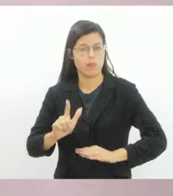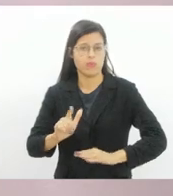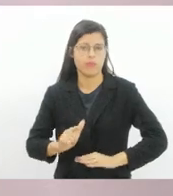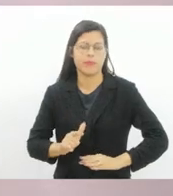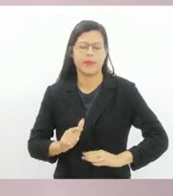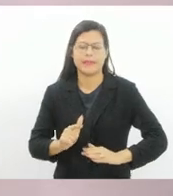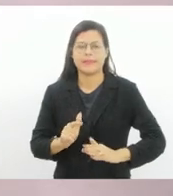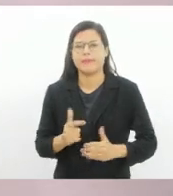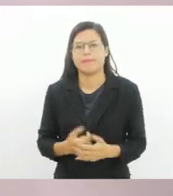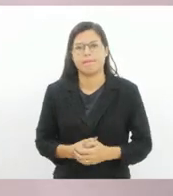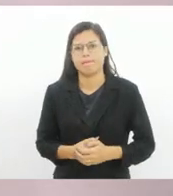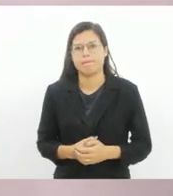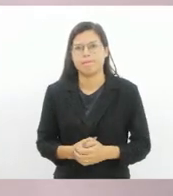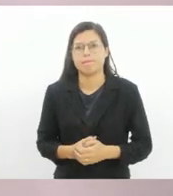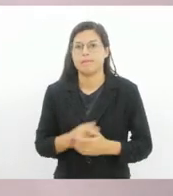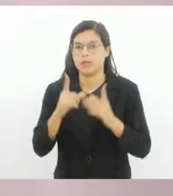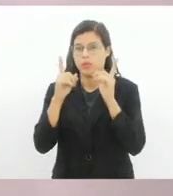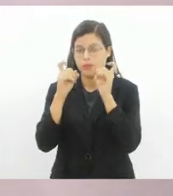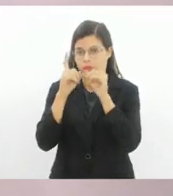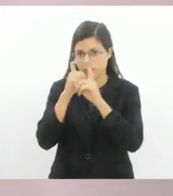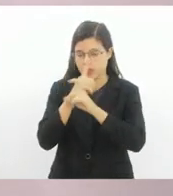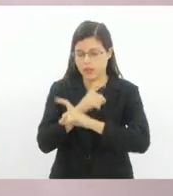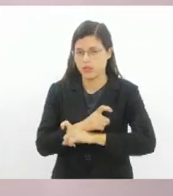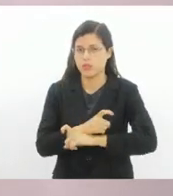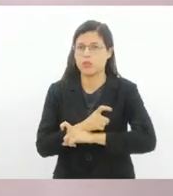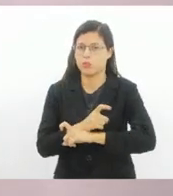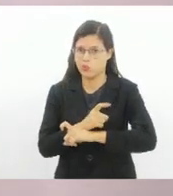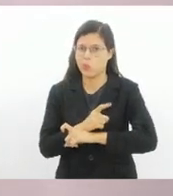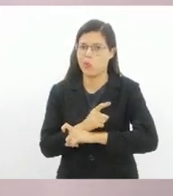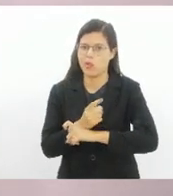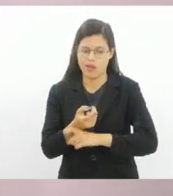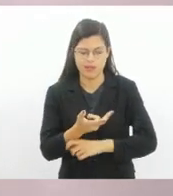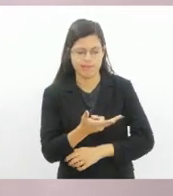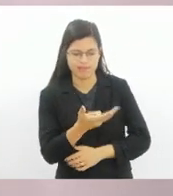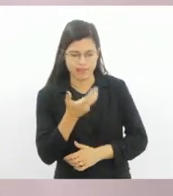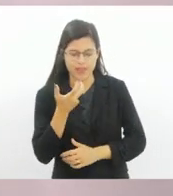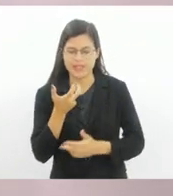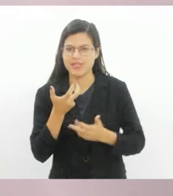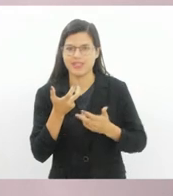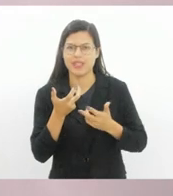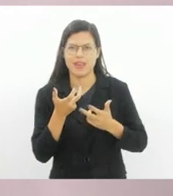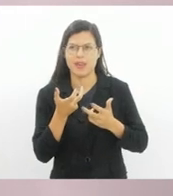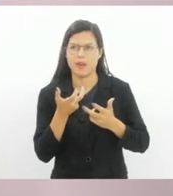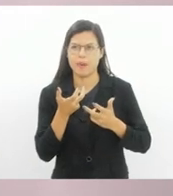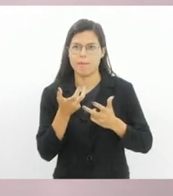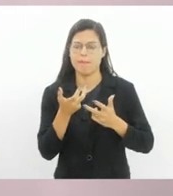extremamente frágil quando chega até elas uma situação